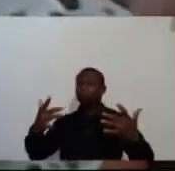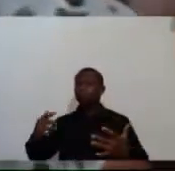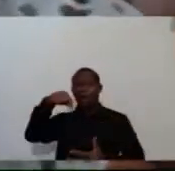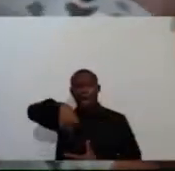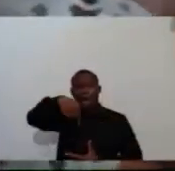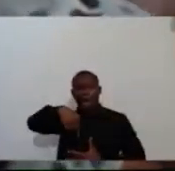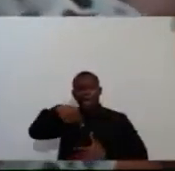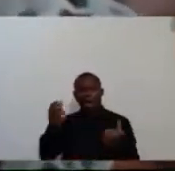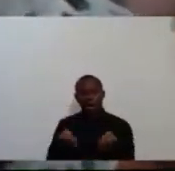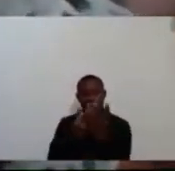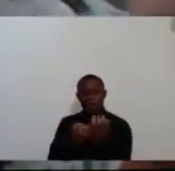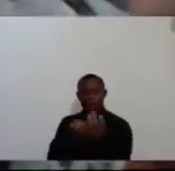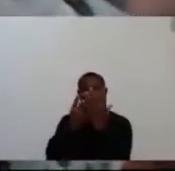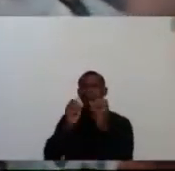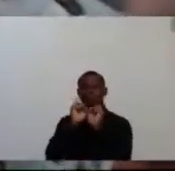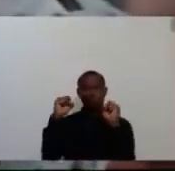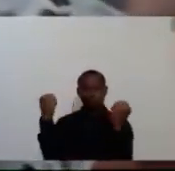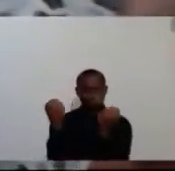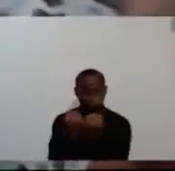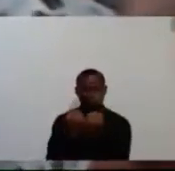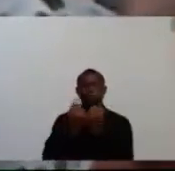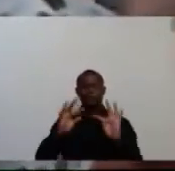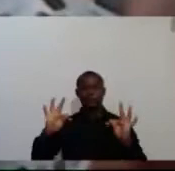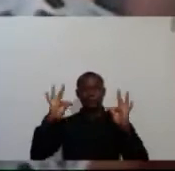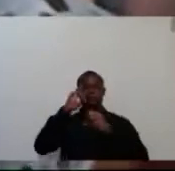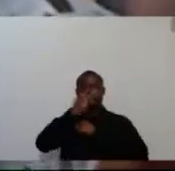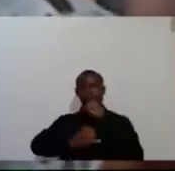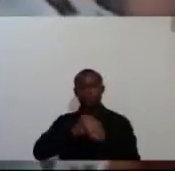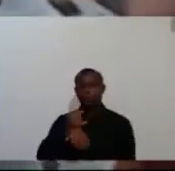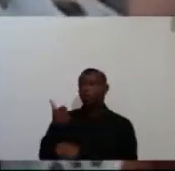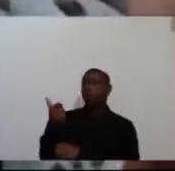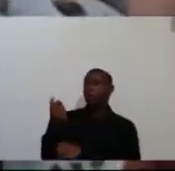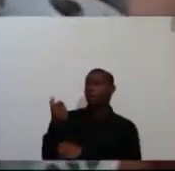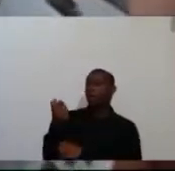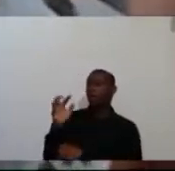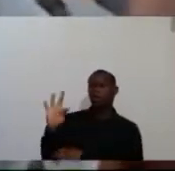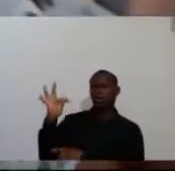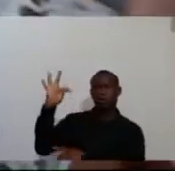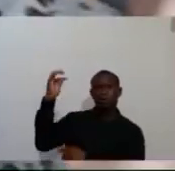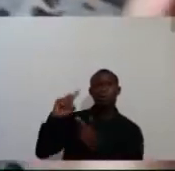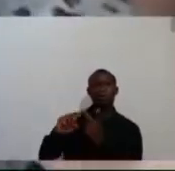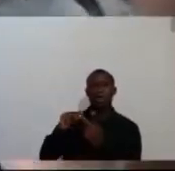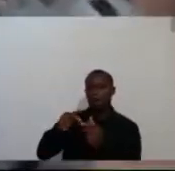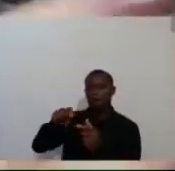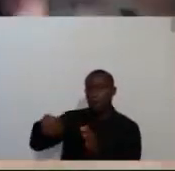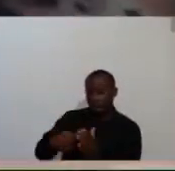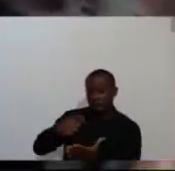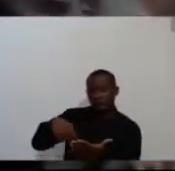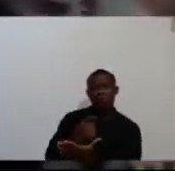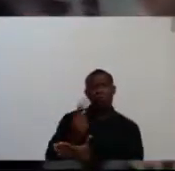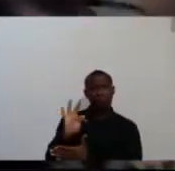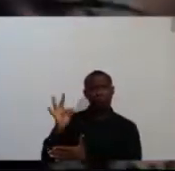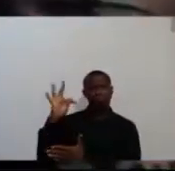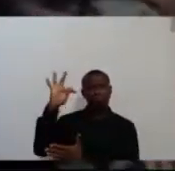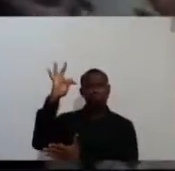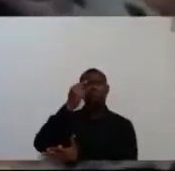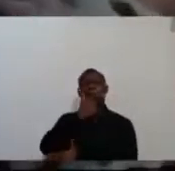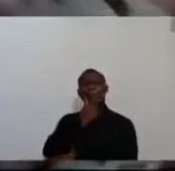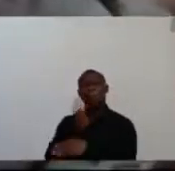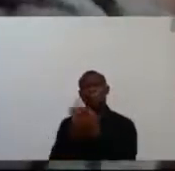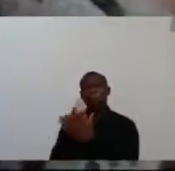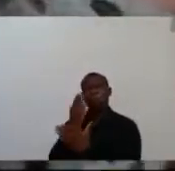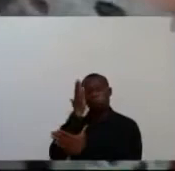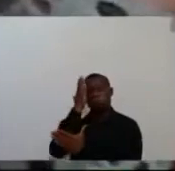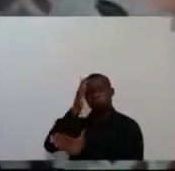não. Uma caneta é uma tecnologia, uma colher é uma tecnologia, né? O homem deixou de comer com a mão